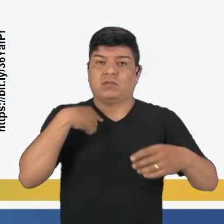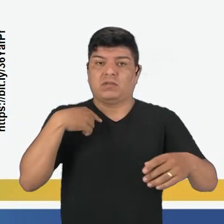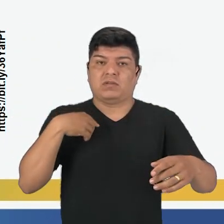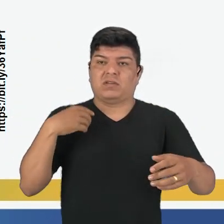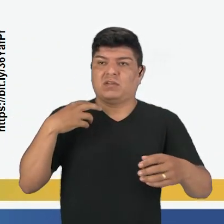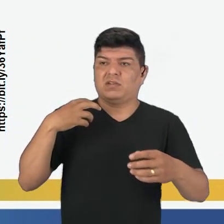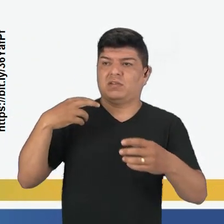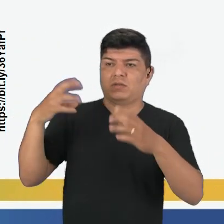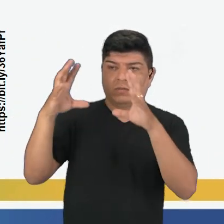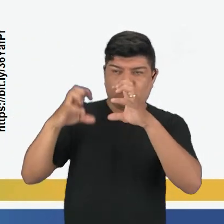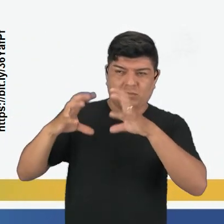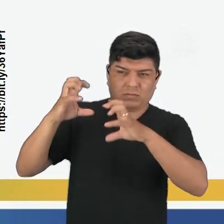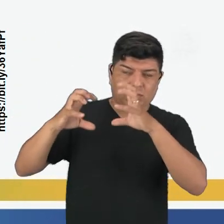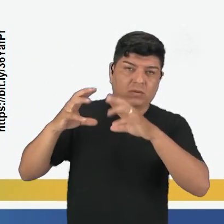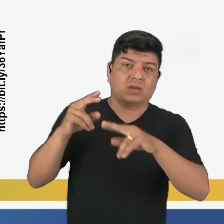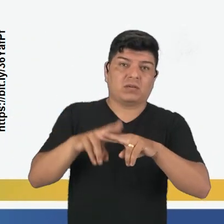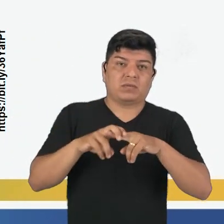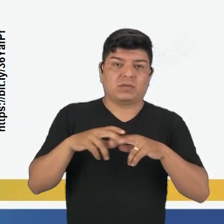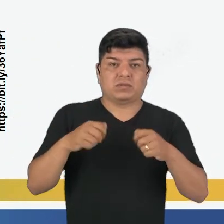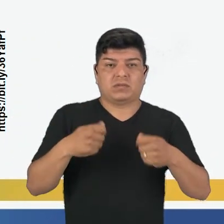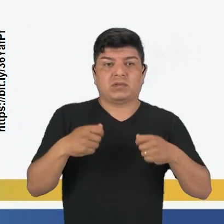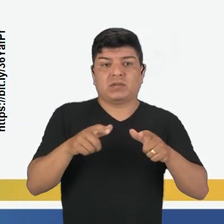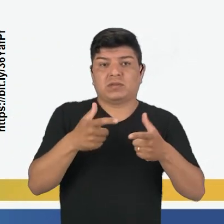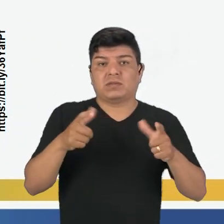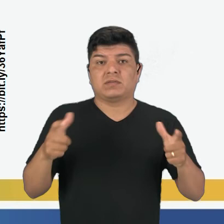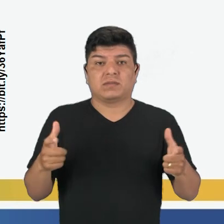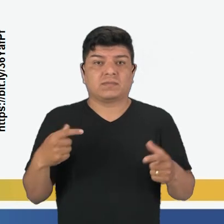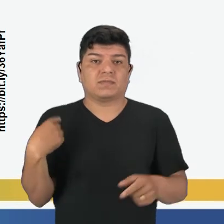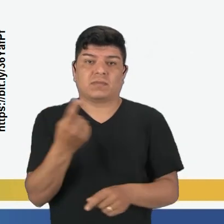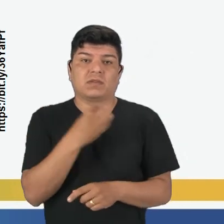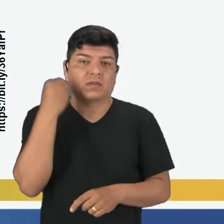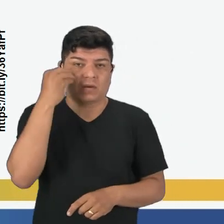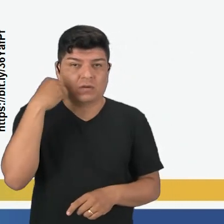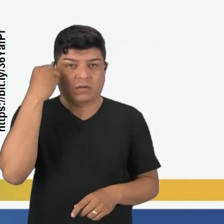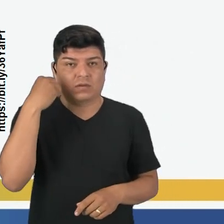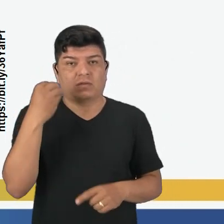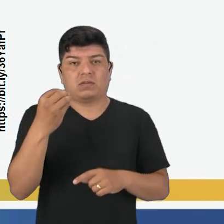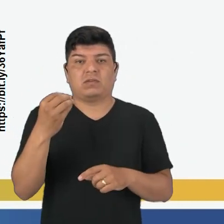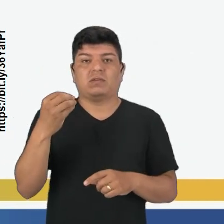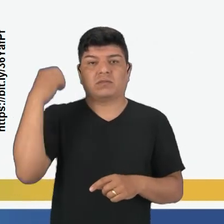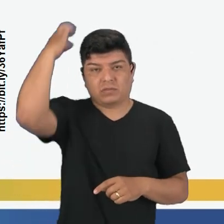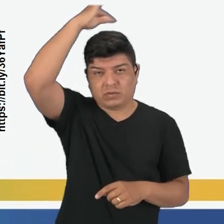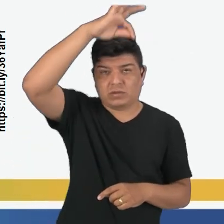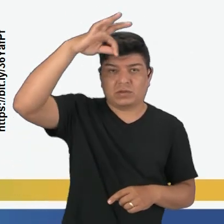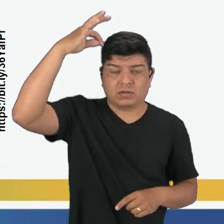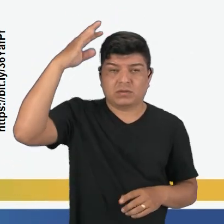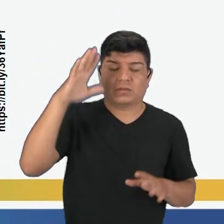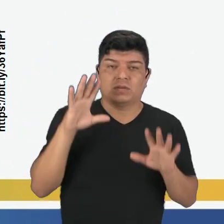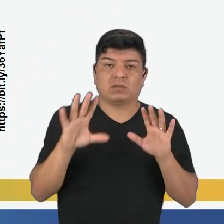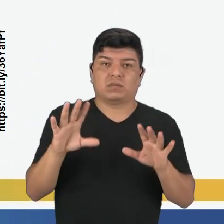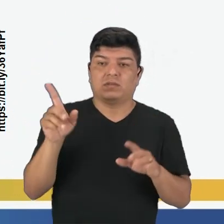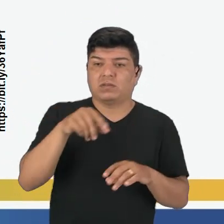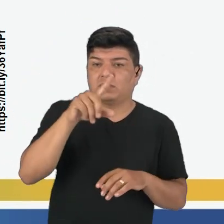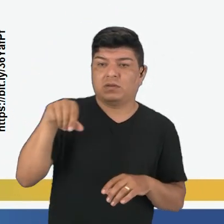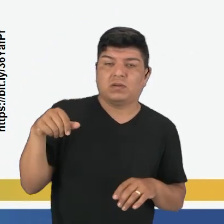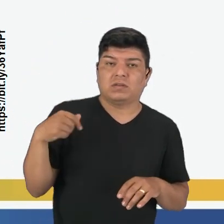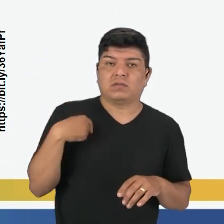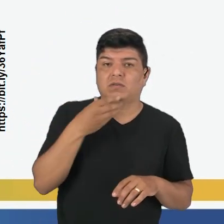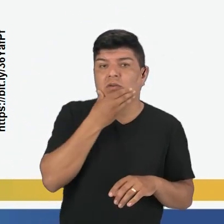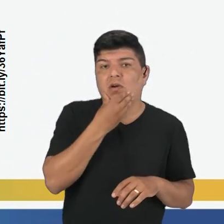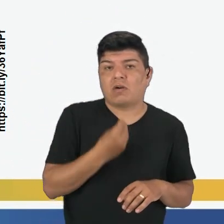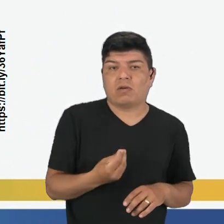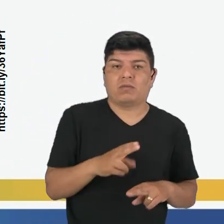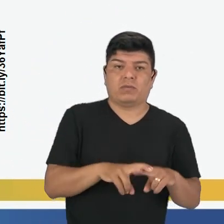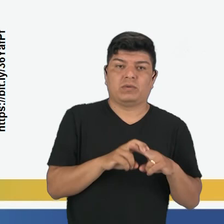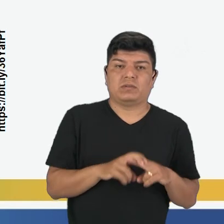é? Então nós temos que prolongar a nossa experiência do sagrado, né? E anula as fragmentações do homem, que eu estou